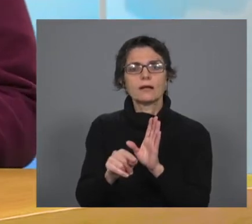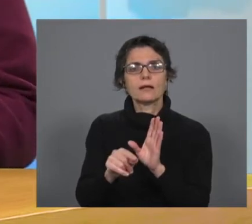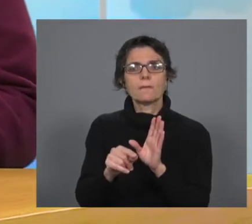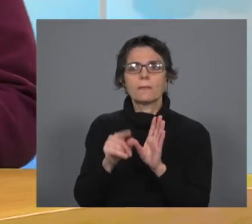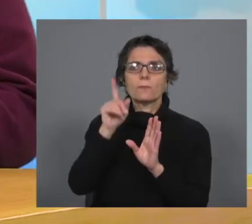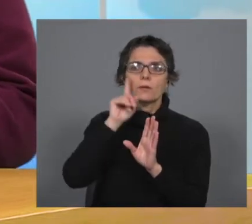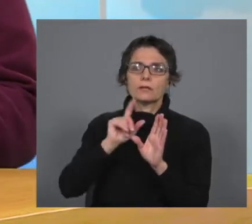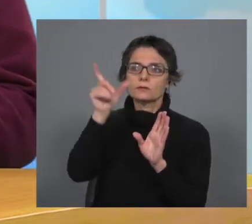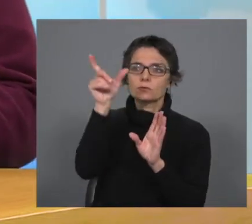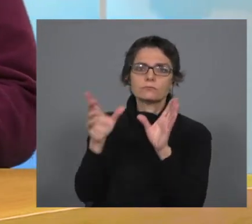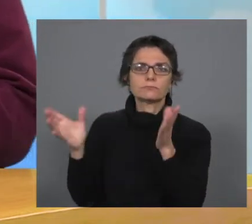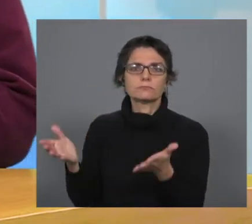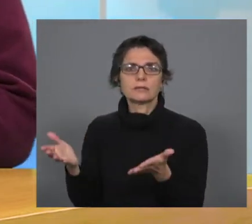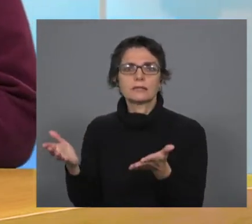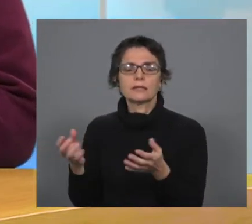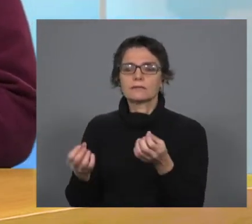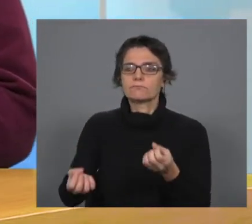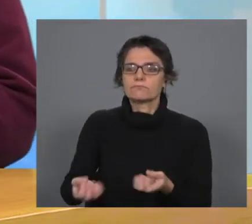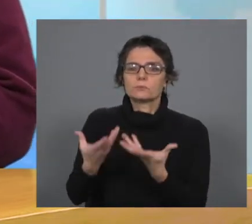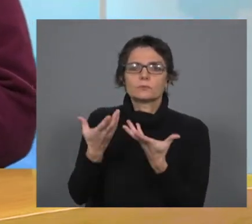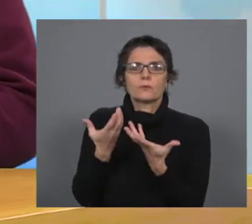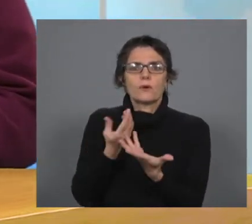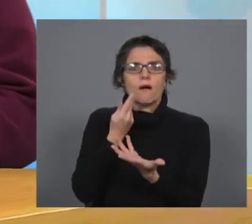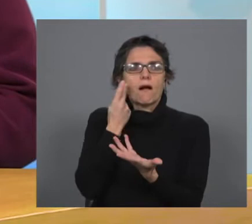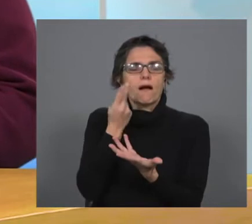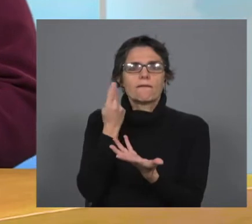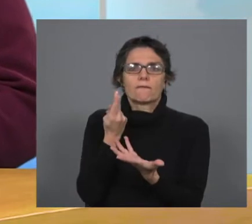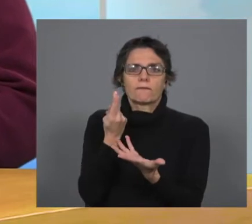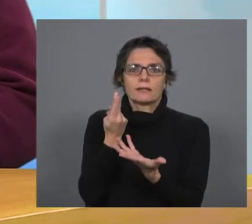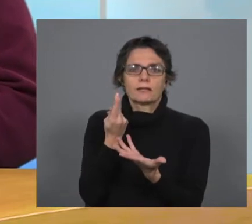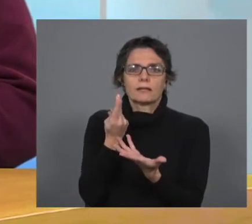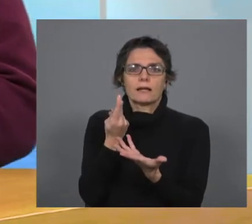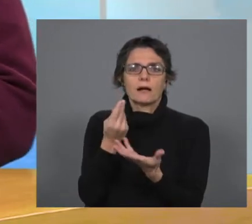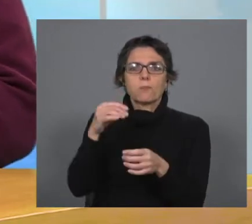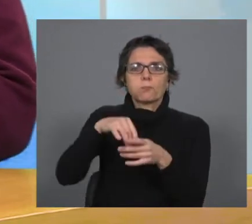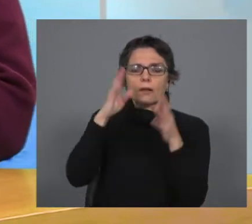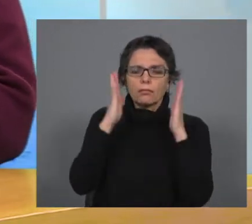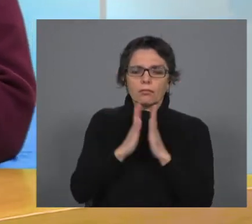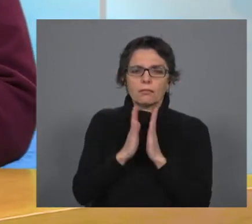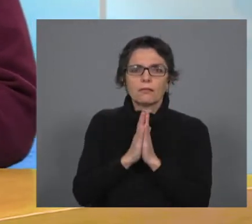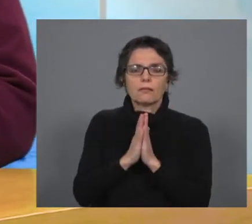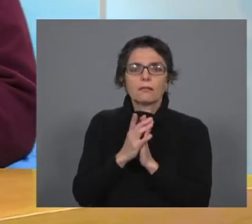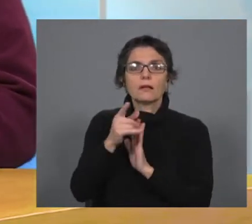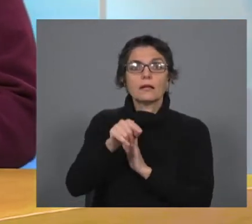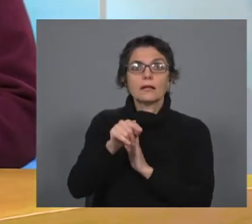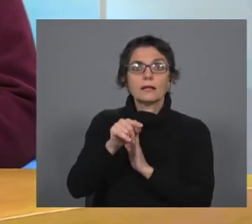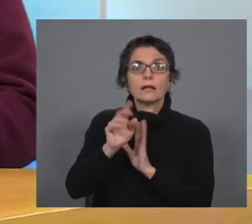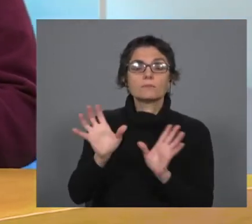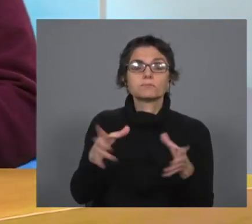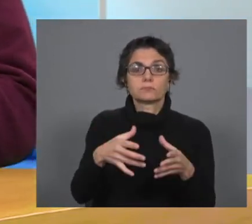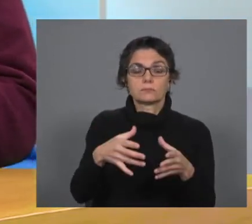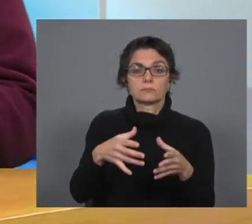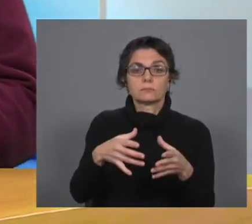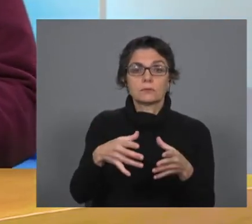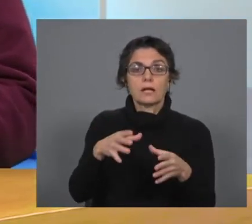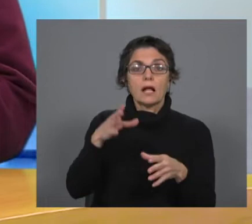da Reforma que descobre o filão da vivência monástica e que vai fundar a sua comunidade precisamente em Grandchamp, na Suíça, num sítio onde